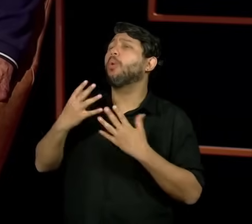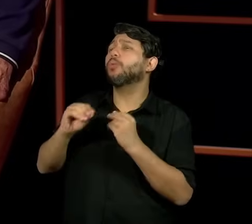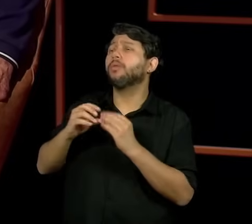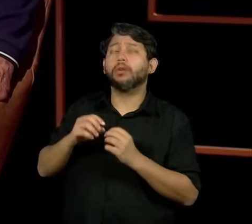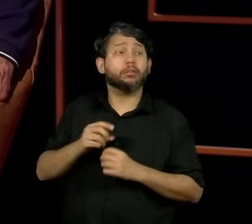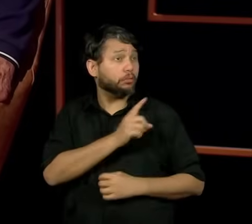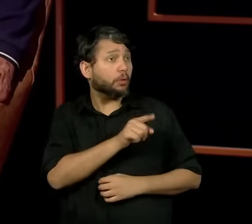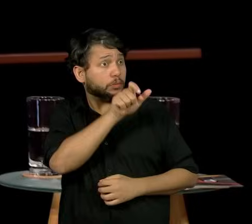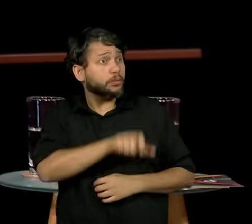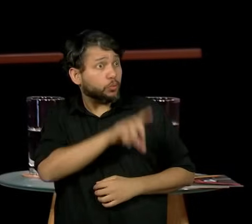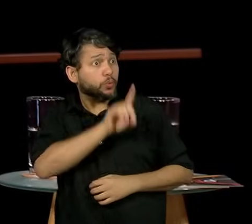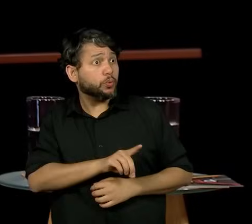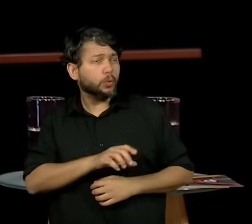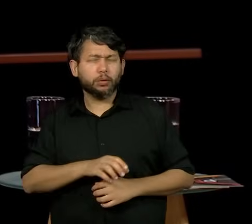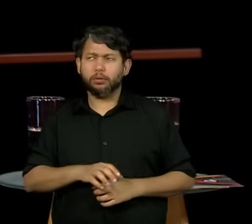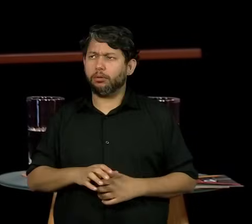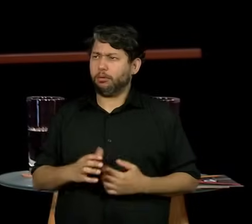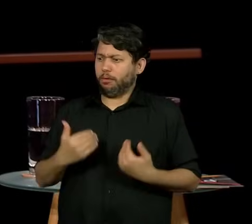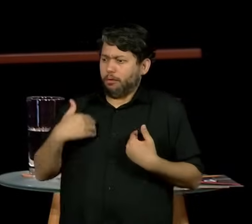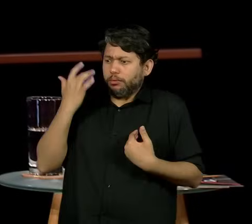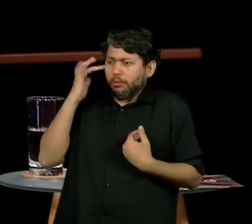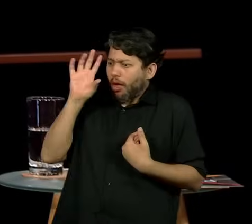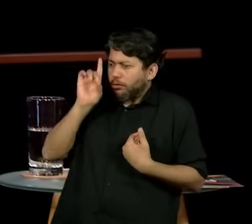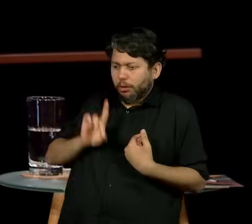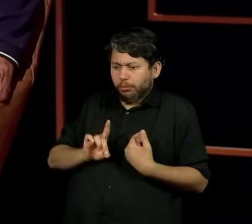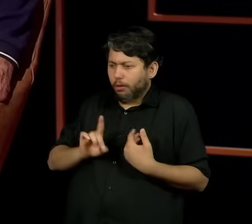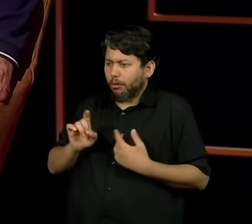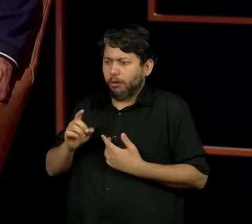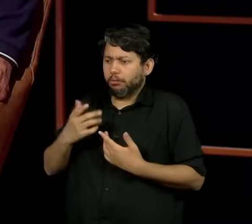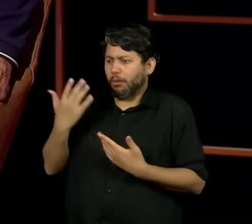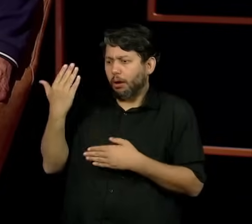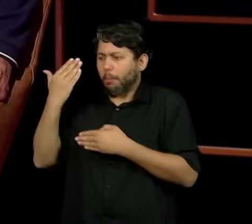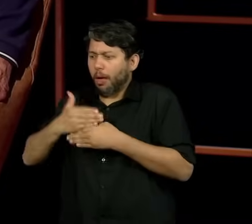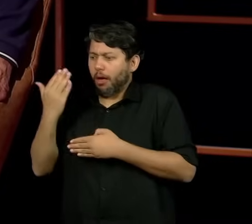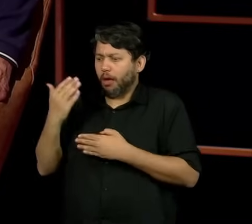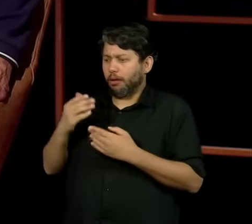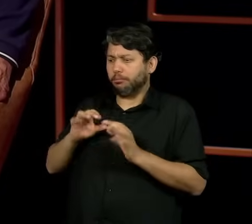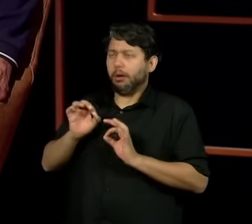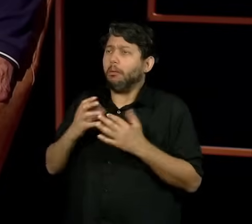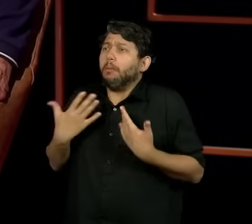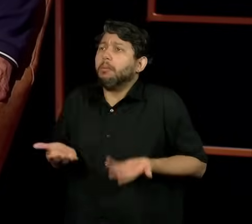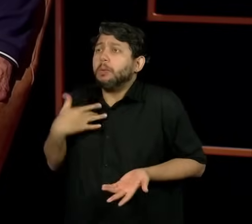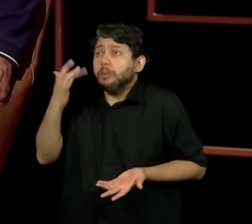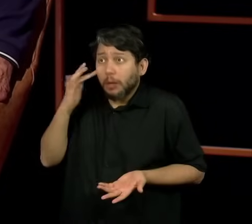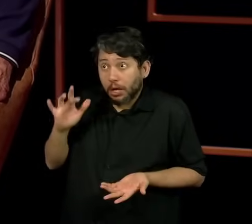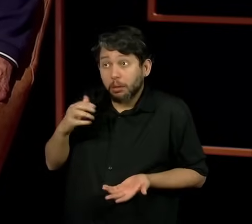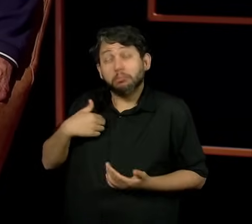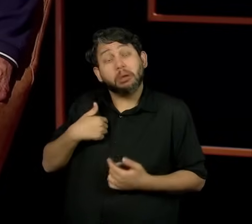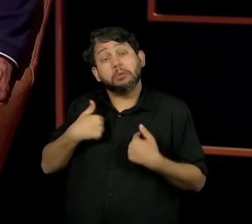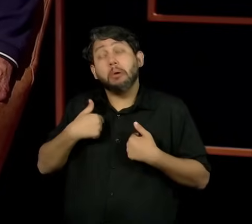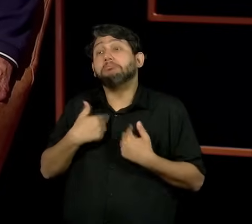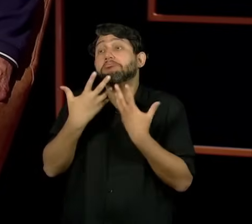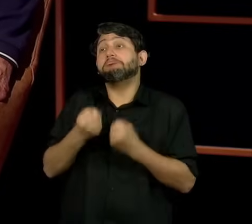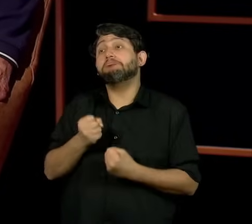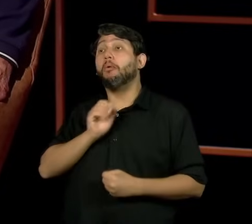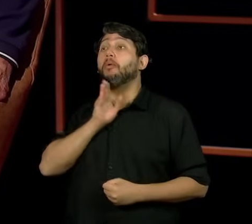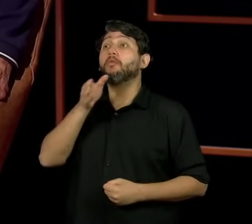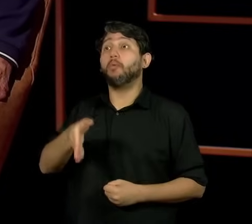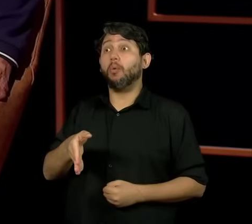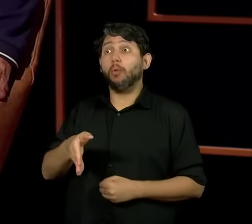eu não sei se eu sei dirigir. E eu fui para lá. Eu sabia o que o Avancini queria.